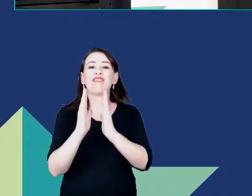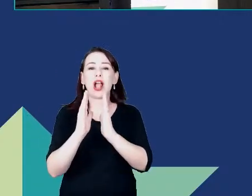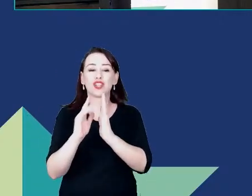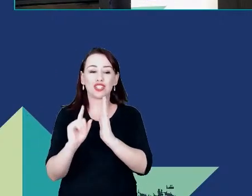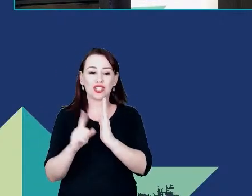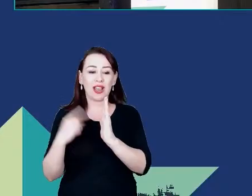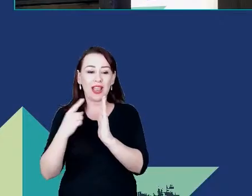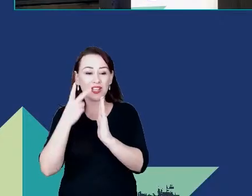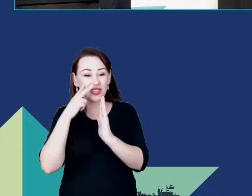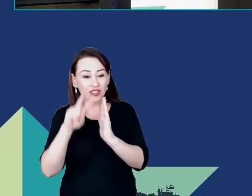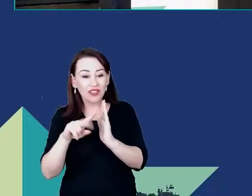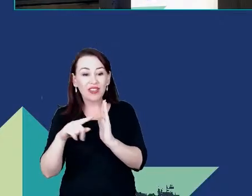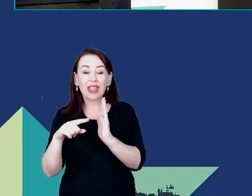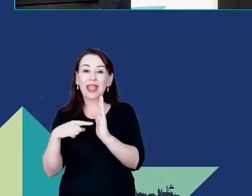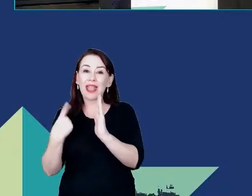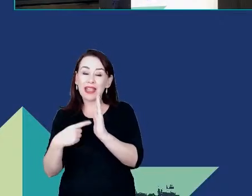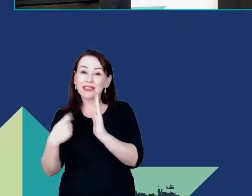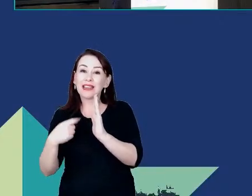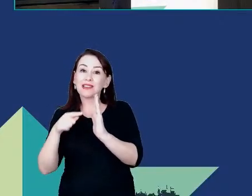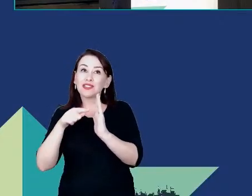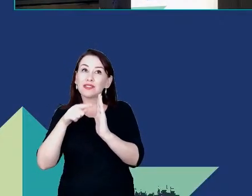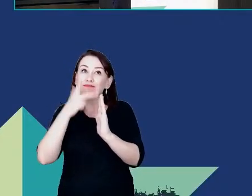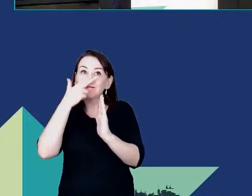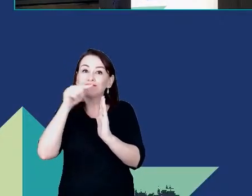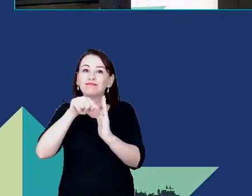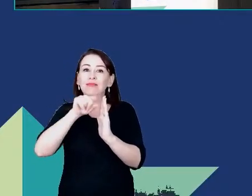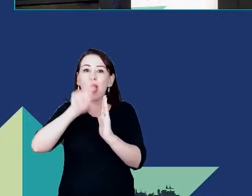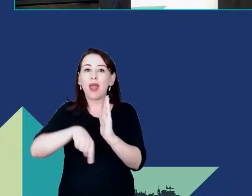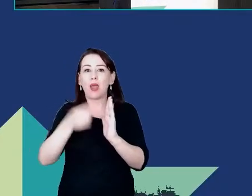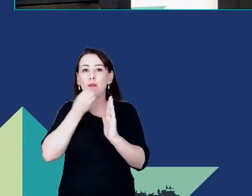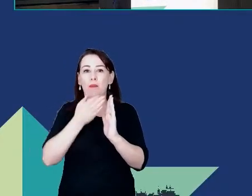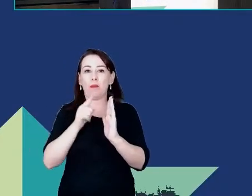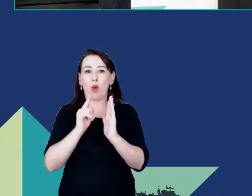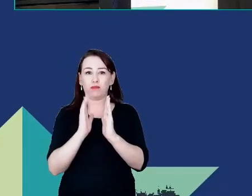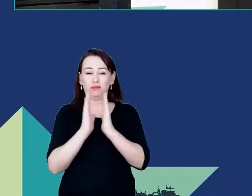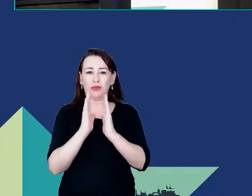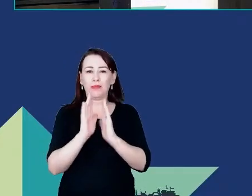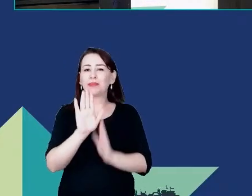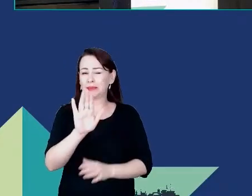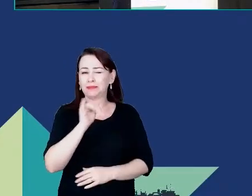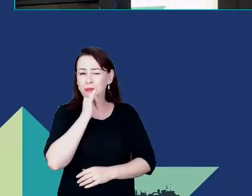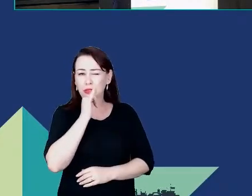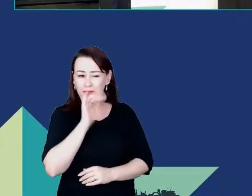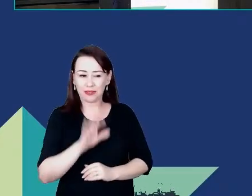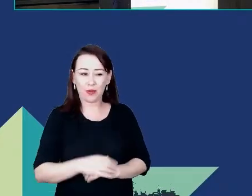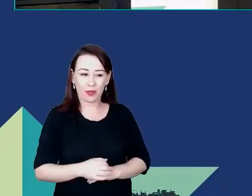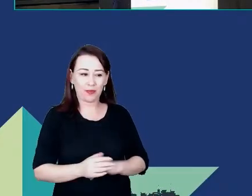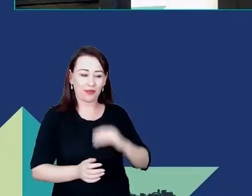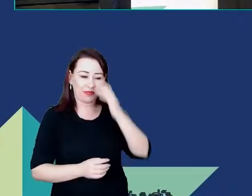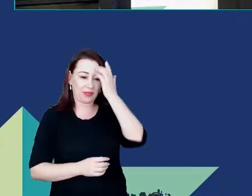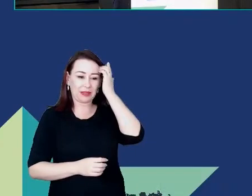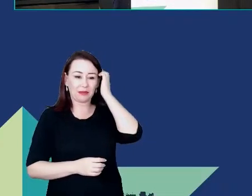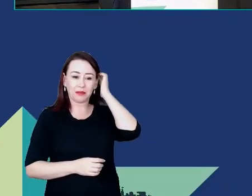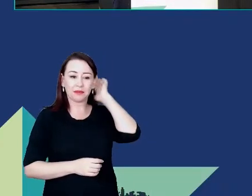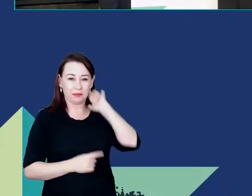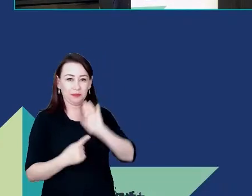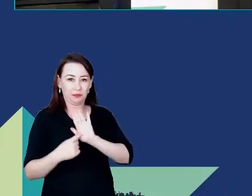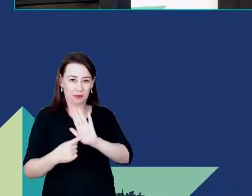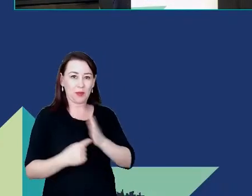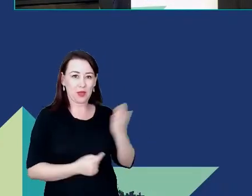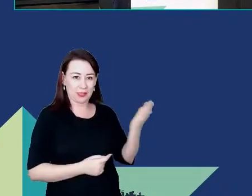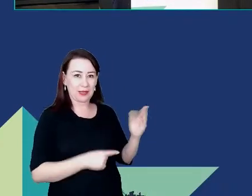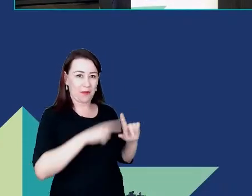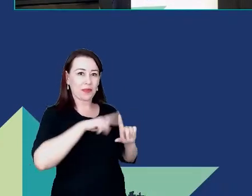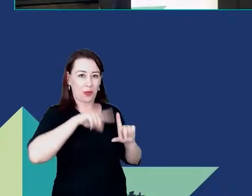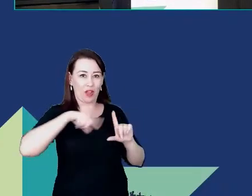entende ser a faixa ideal de compactação. Para ficar mais claro, eu acho que esse gráfico aqui é melhor. Então, a gente tem ali ó,